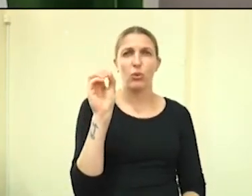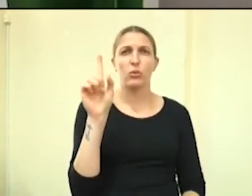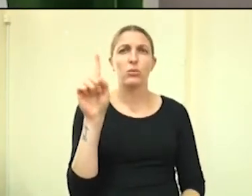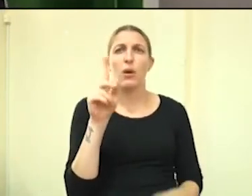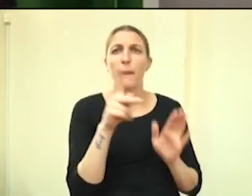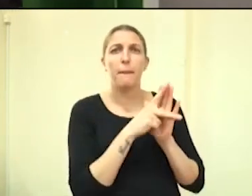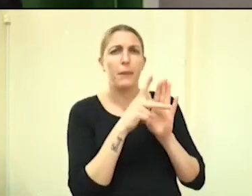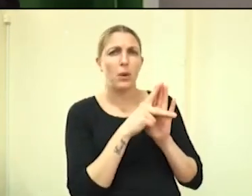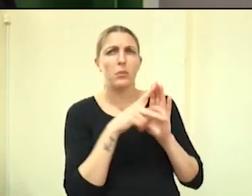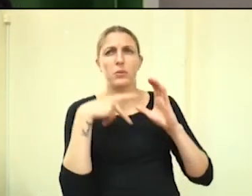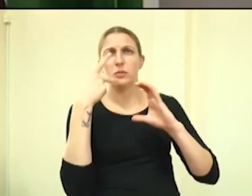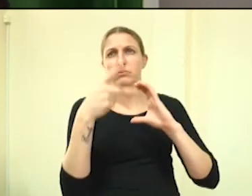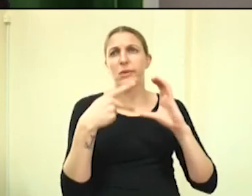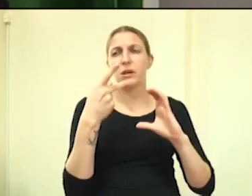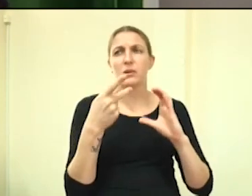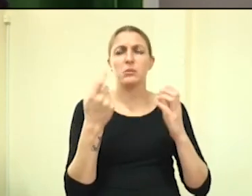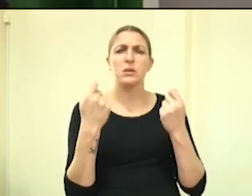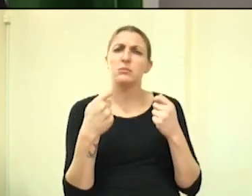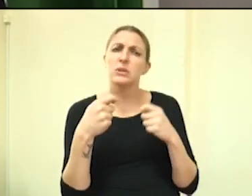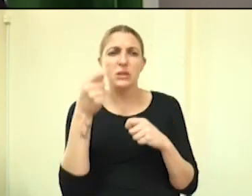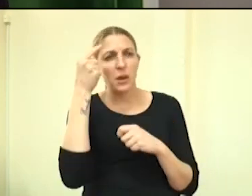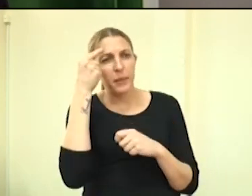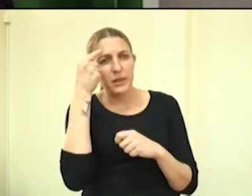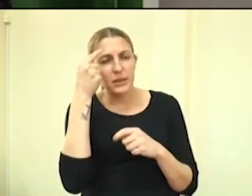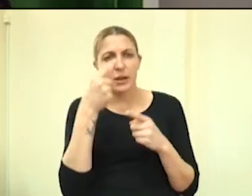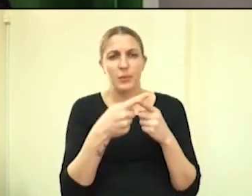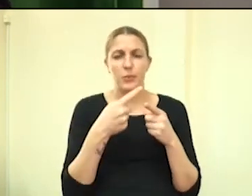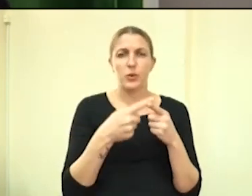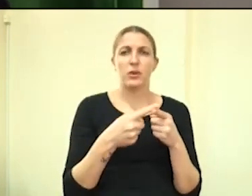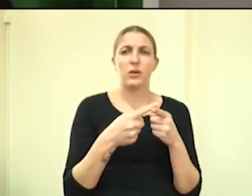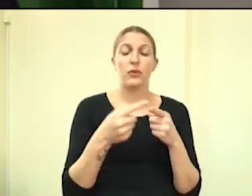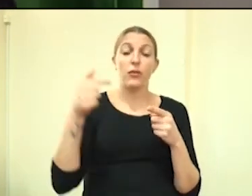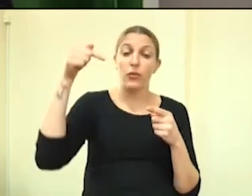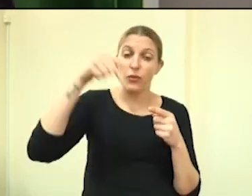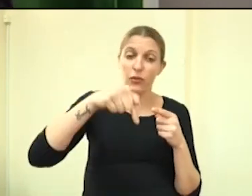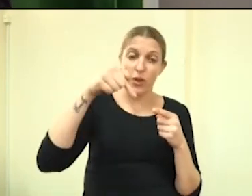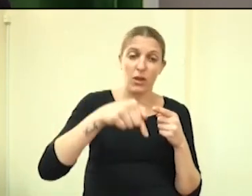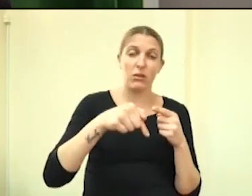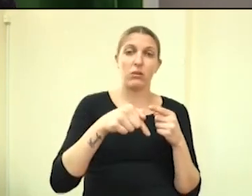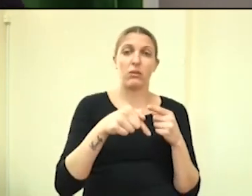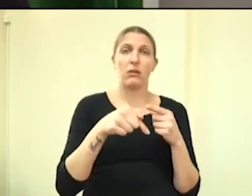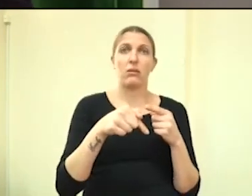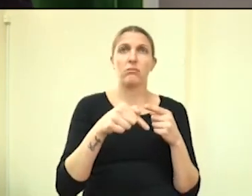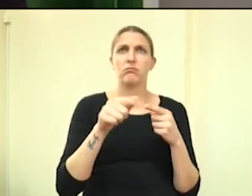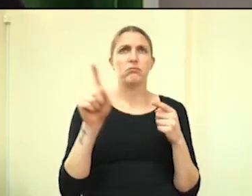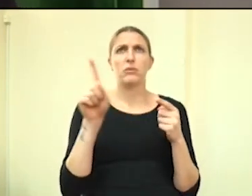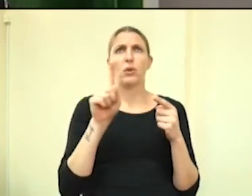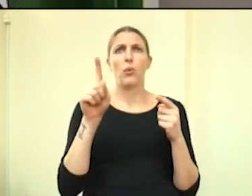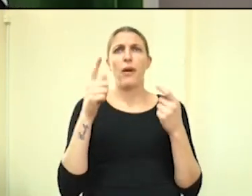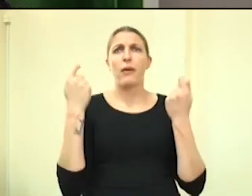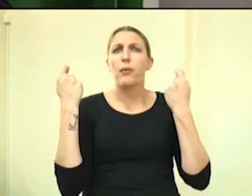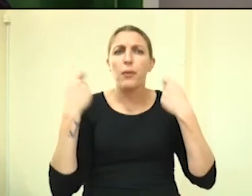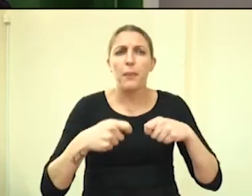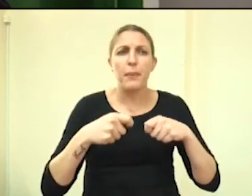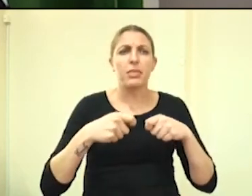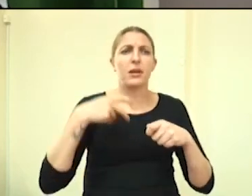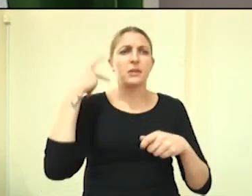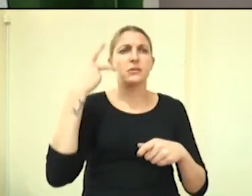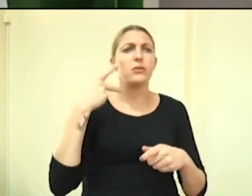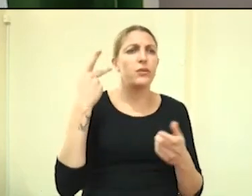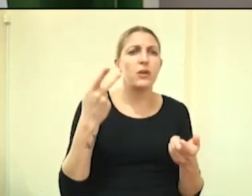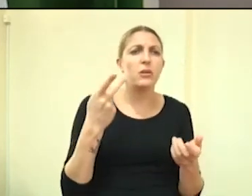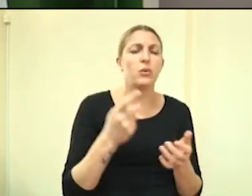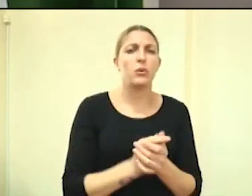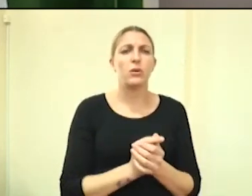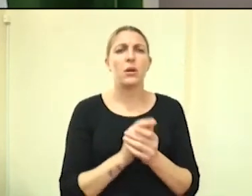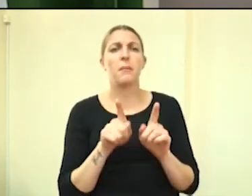pensando. Porque quando é uma coisa que vem aqui para essa casa, não é de competência do vereador. Daí, quando tem alguma coisa